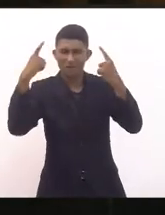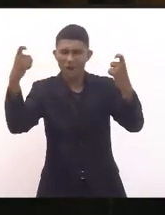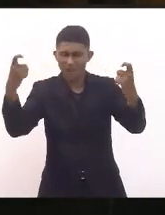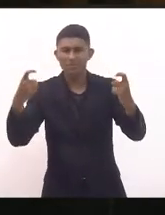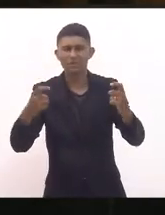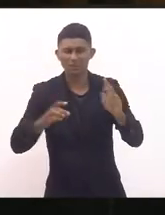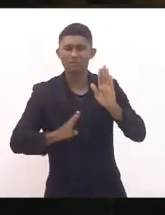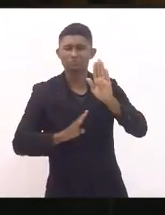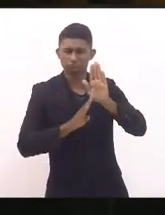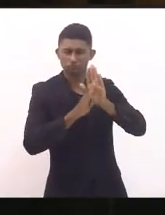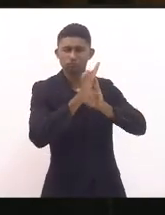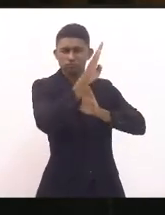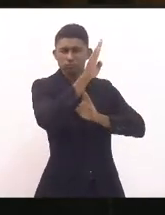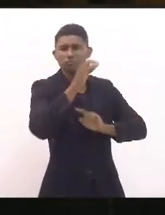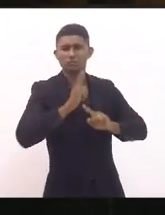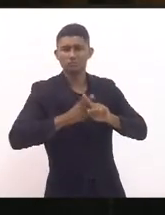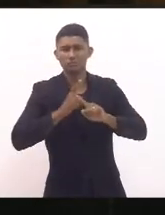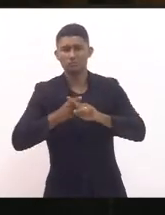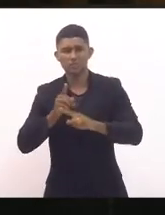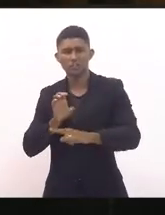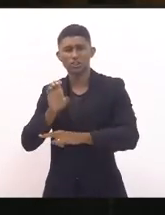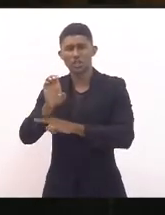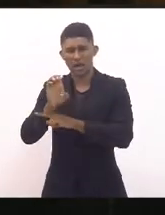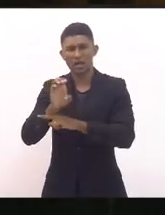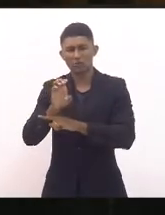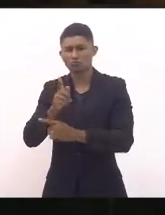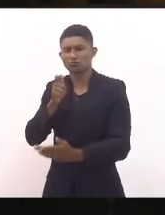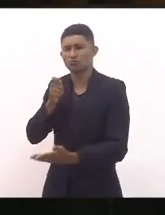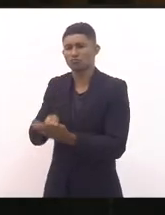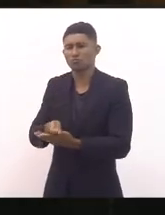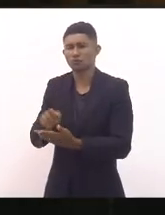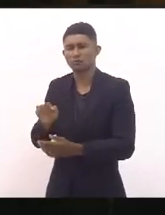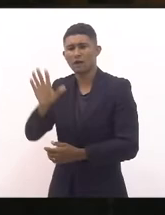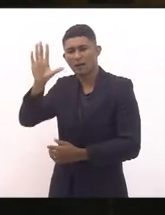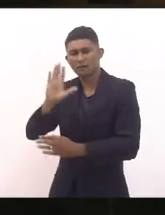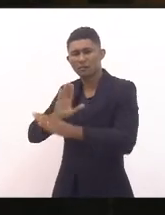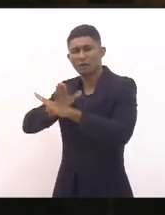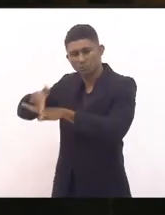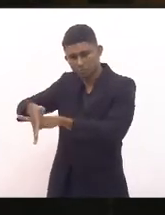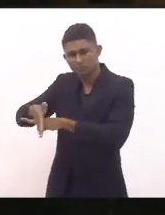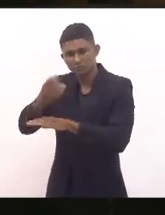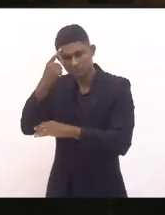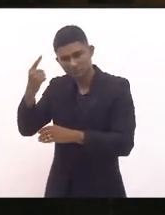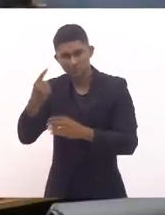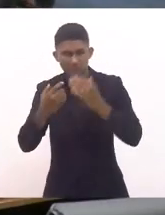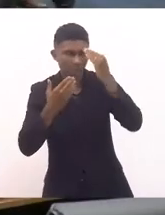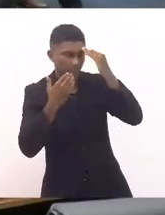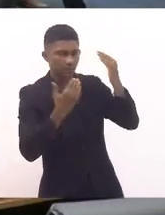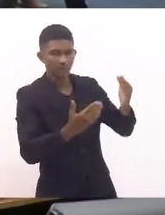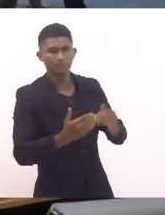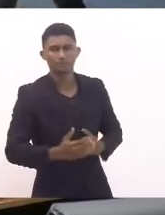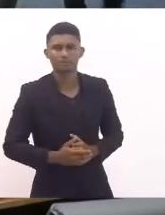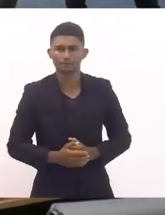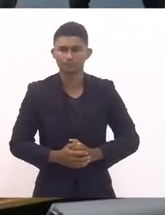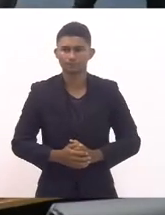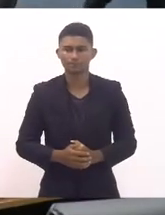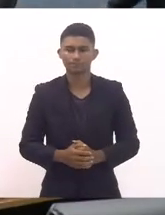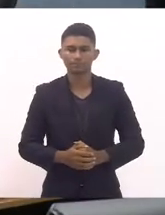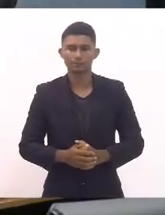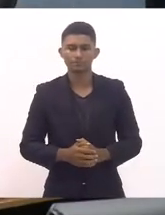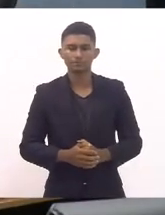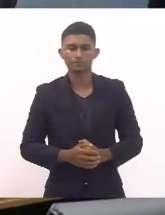o próprio Estado impõe às favelas e às periferias. Muito obrigada, senhora presidenta.